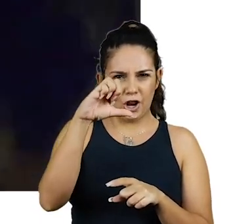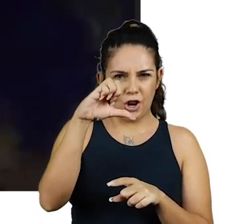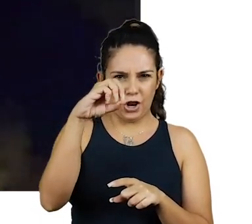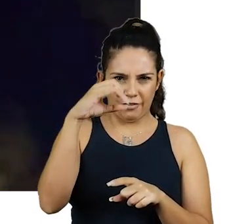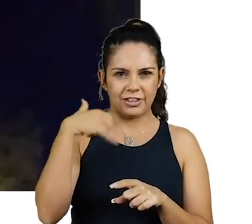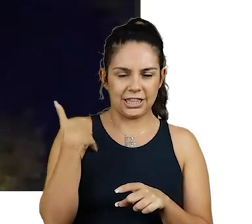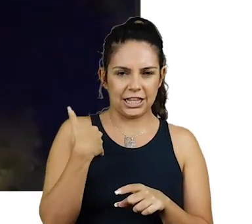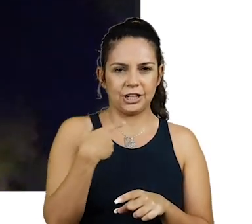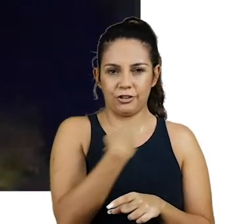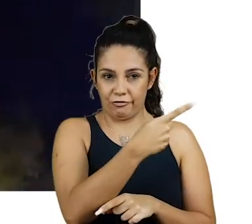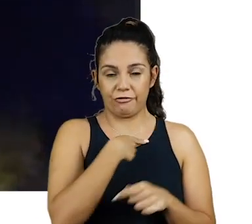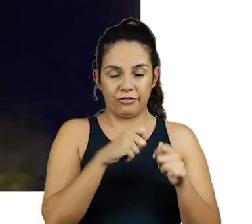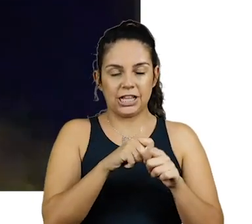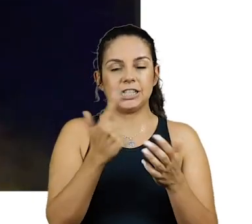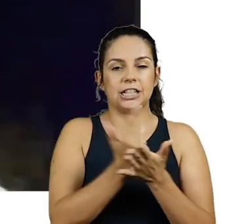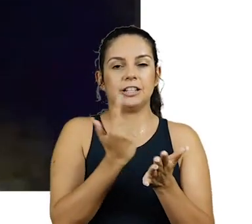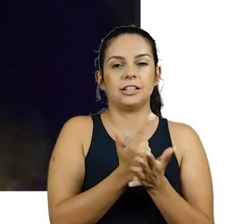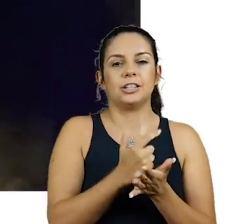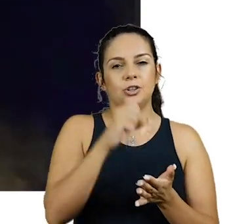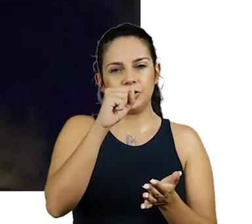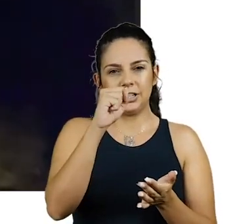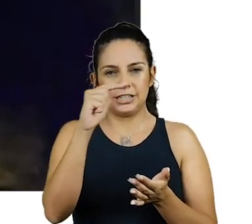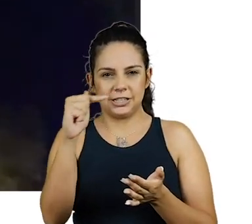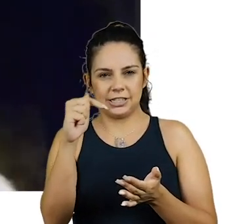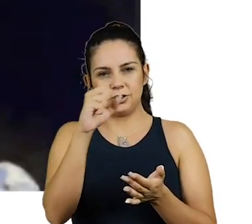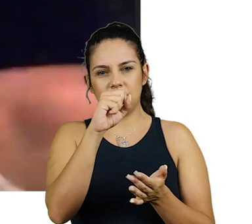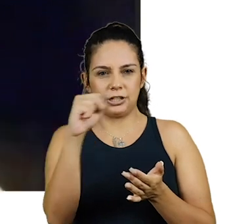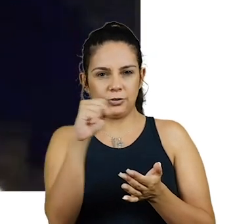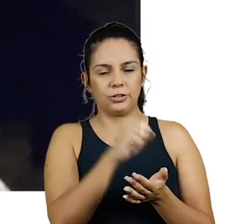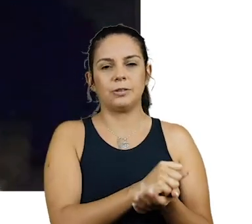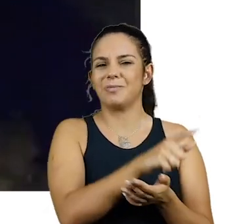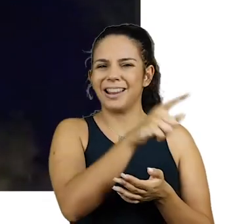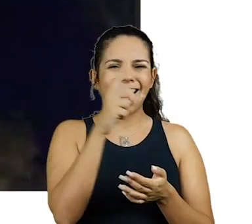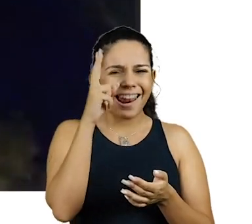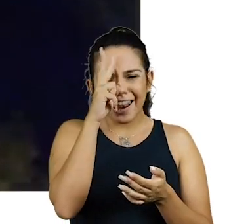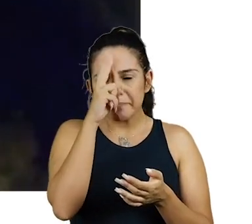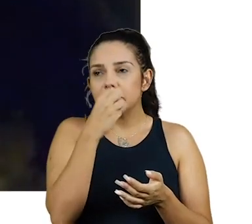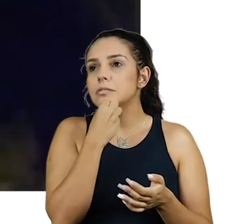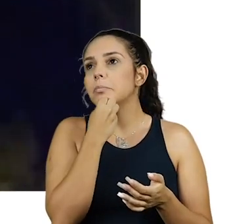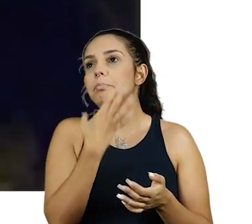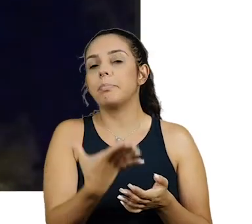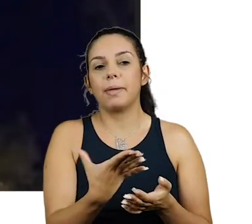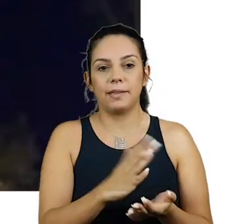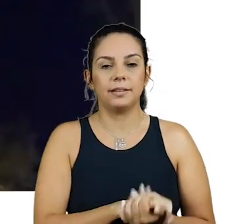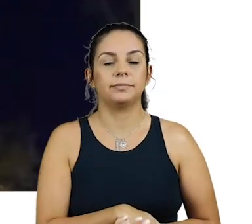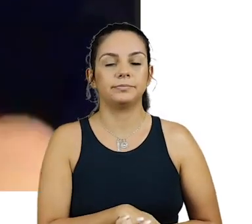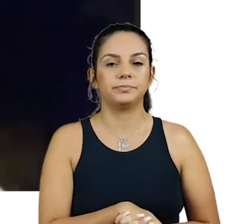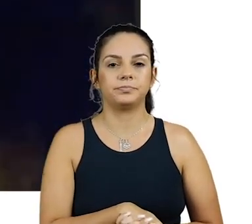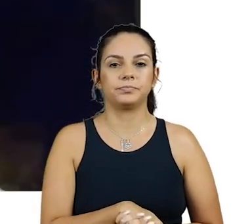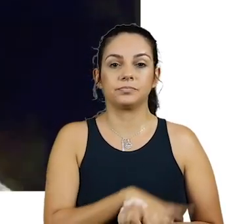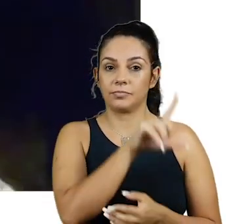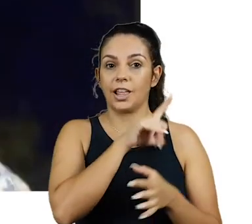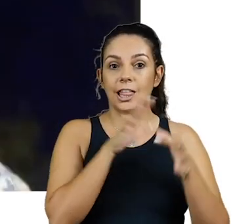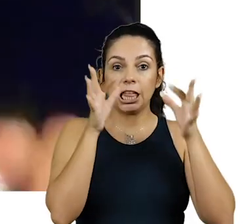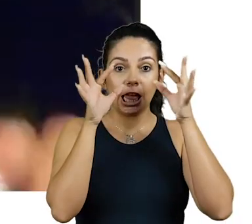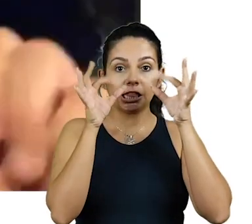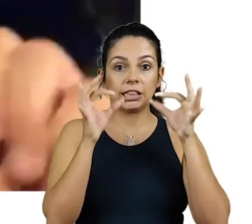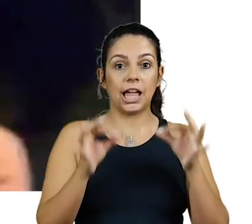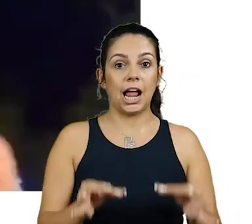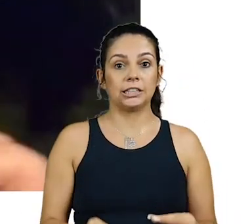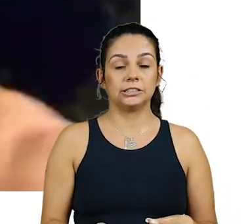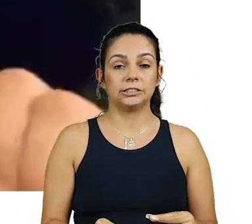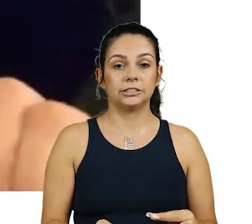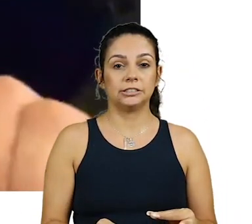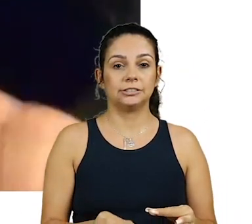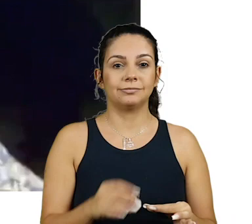que quando a gente fez o livro estava com 87 para 88 anos, uma memória impecável de detalhes. Mas ela